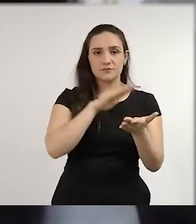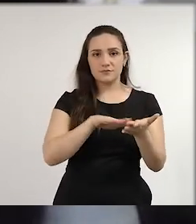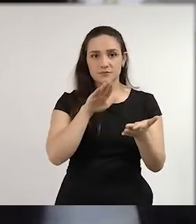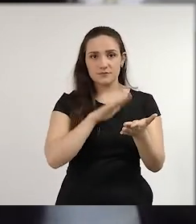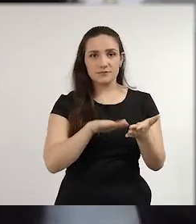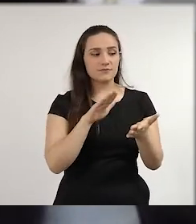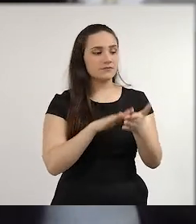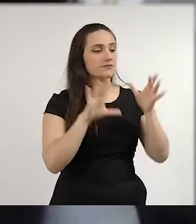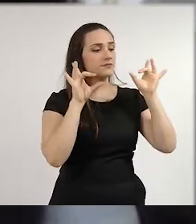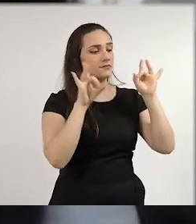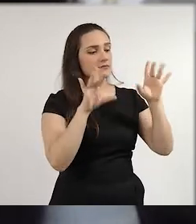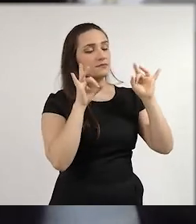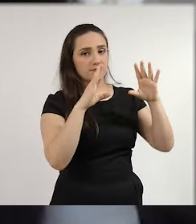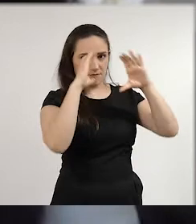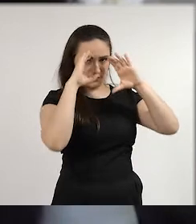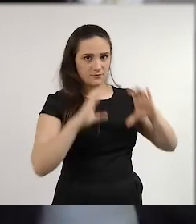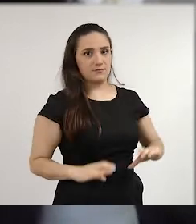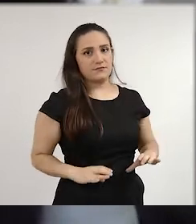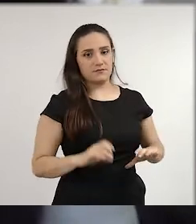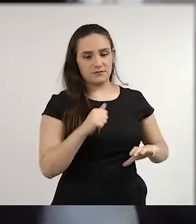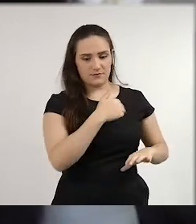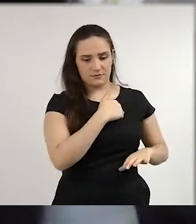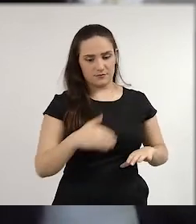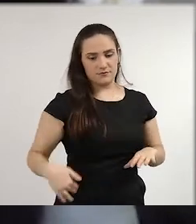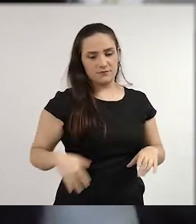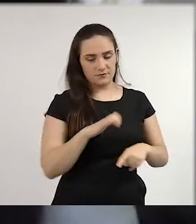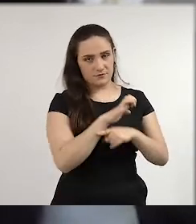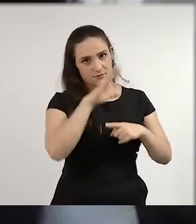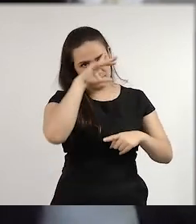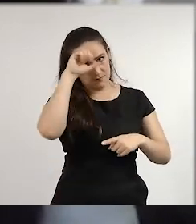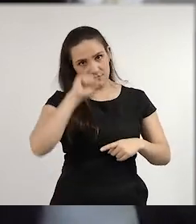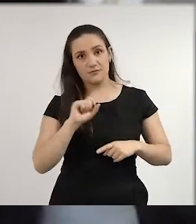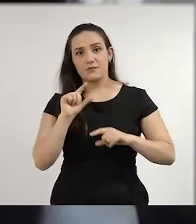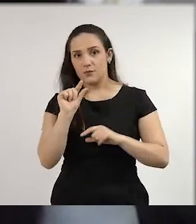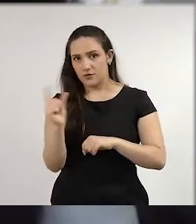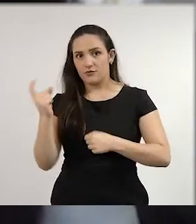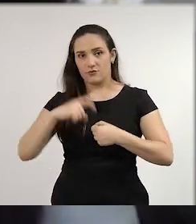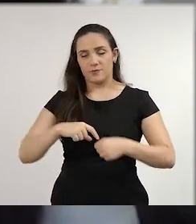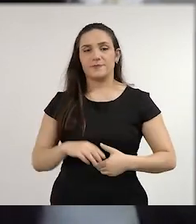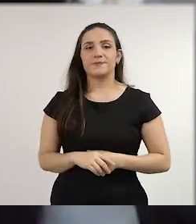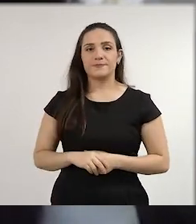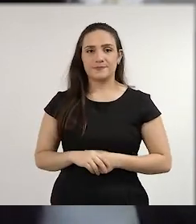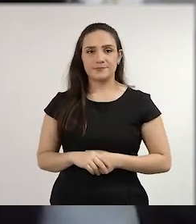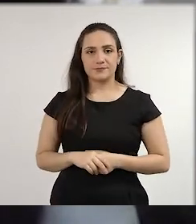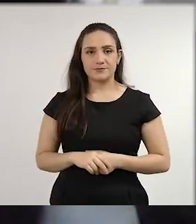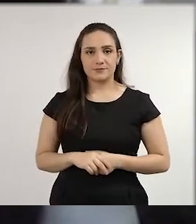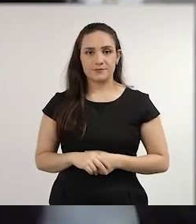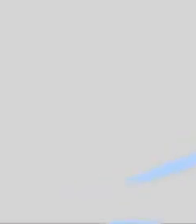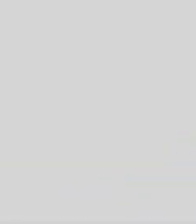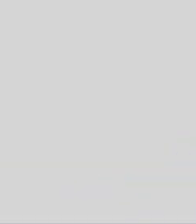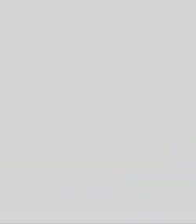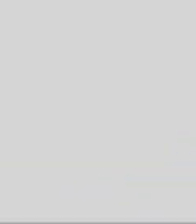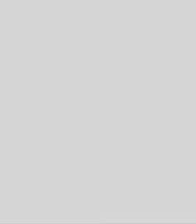com a Subsecretaria Especial de Cidadania do Governo do Estado de Mato Grosso do Sul. Voltamos em instantes.